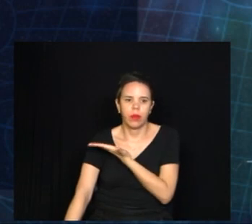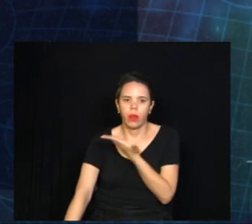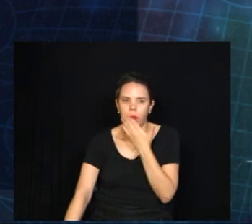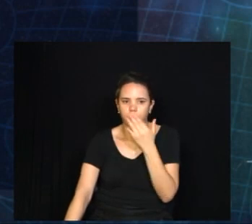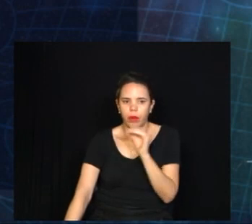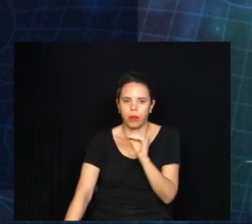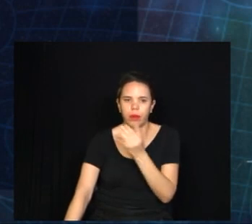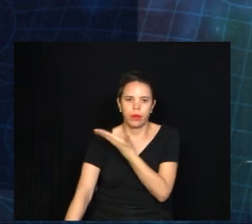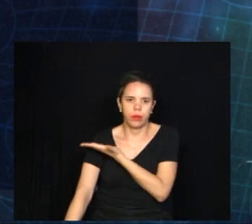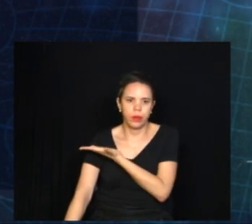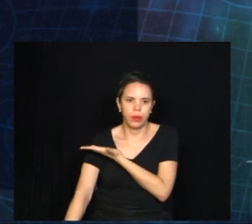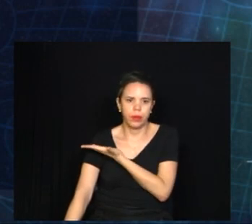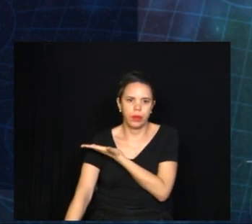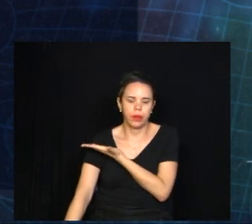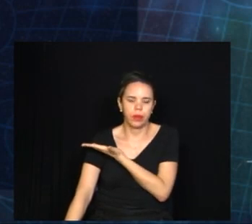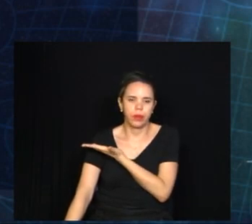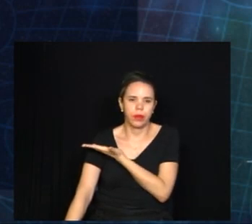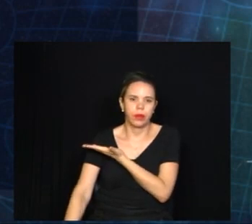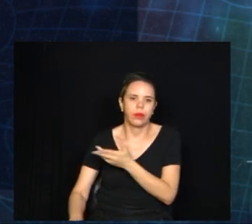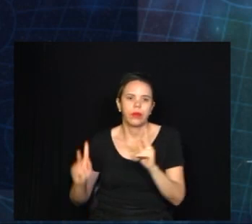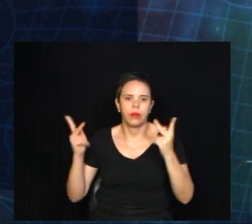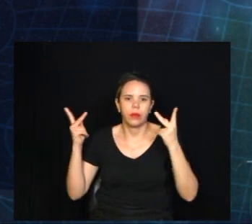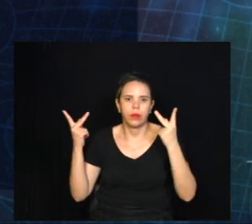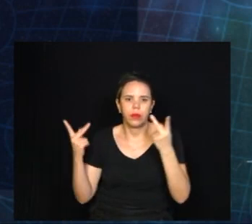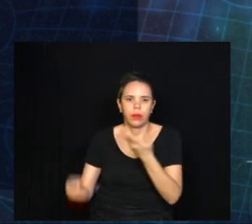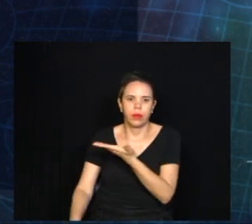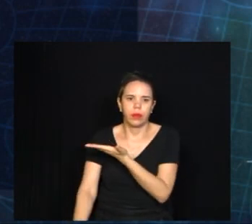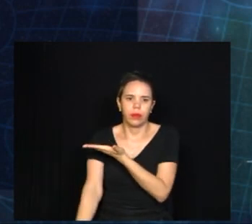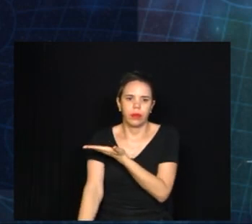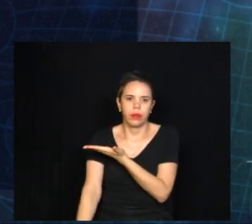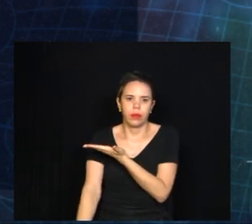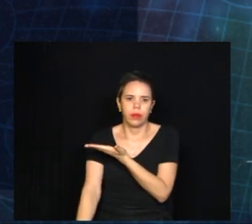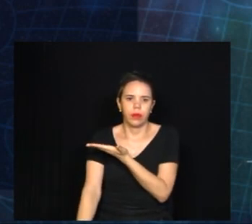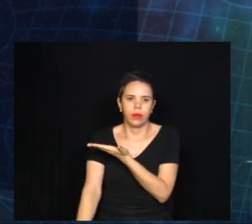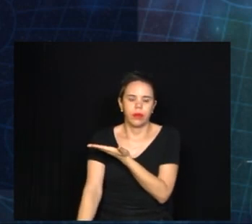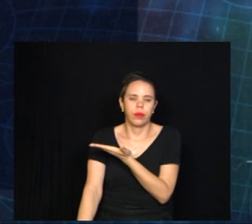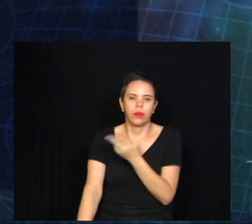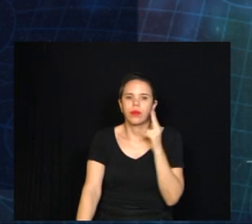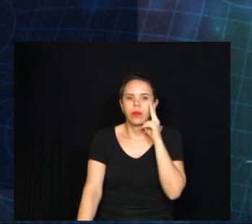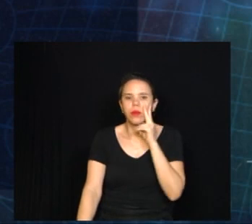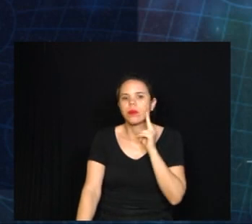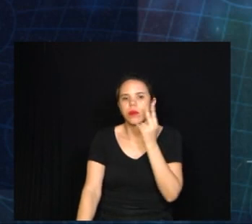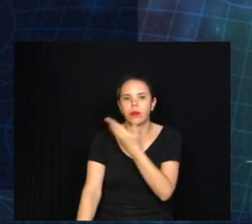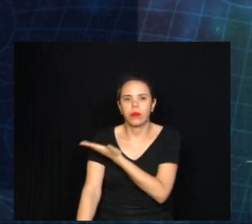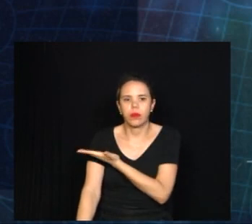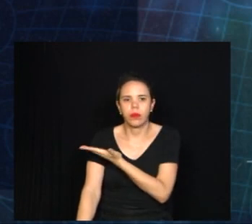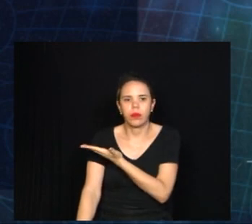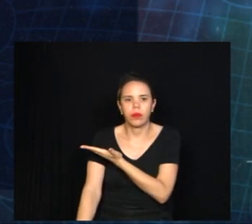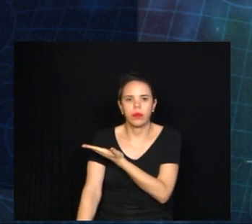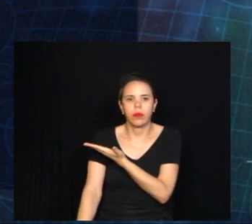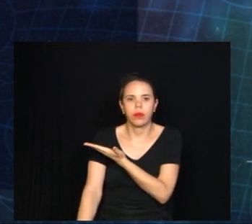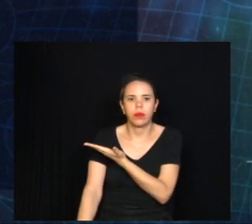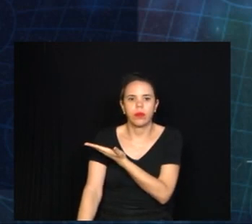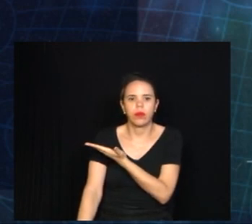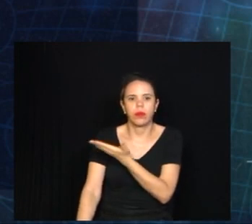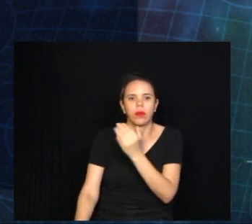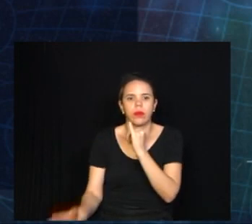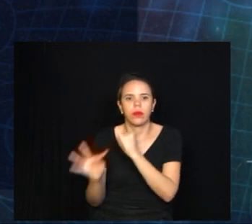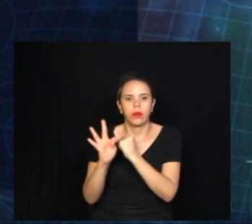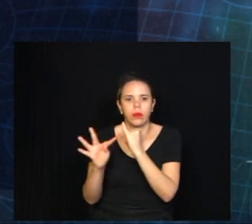810, Indaiatuba, 784, Hortolândia, 726, Valinhos, 395